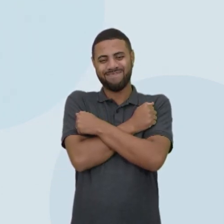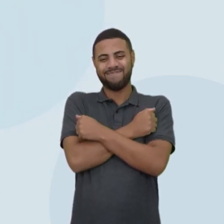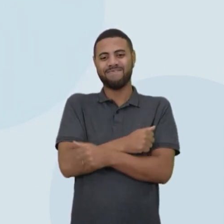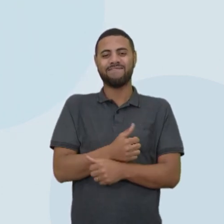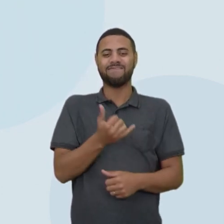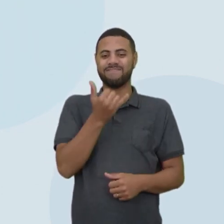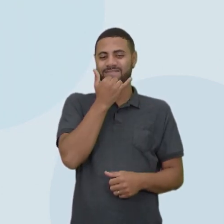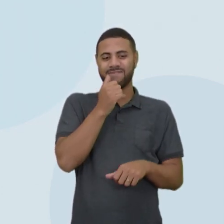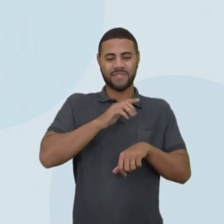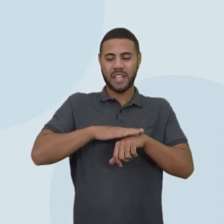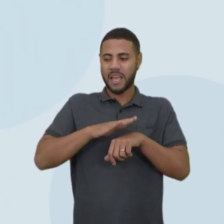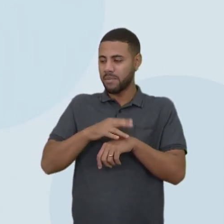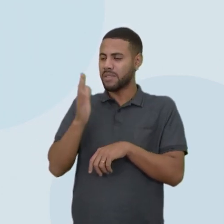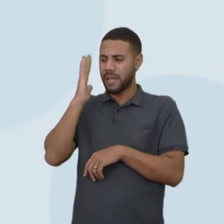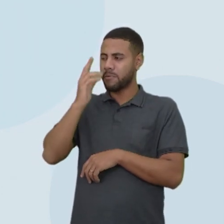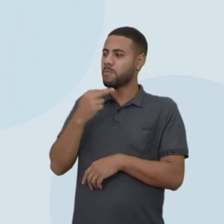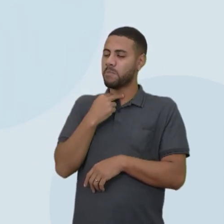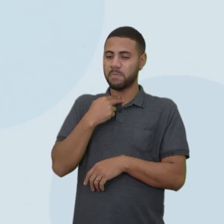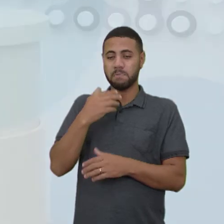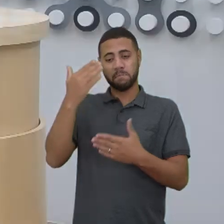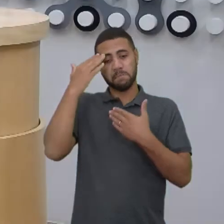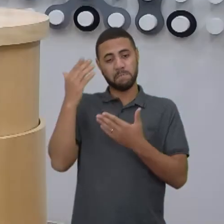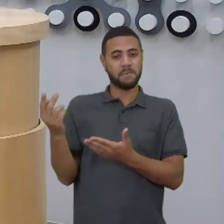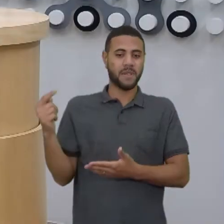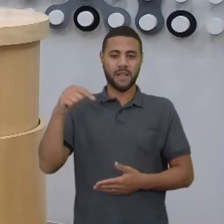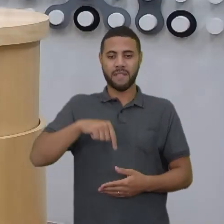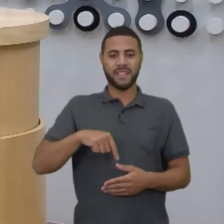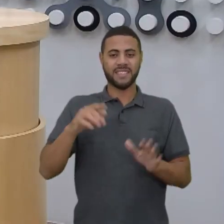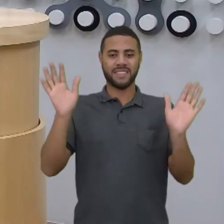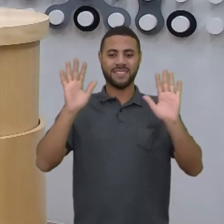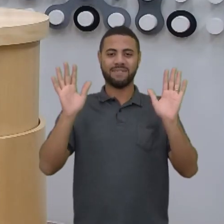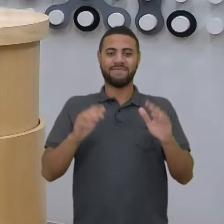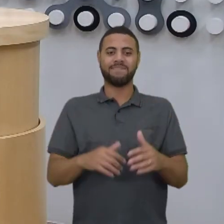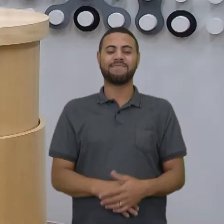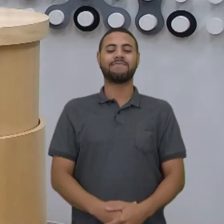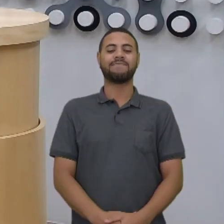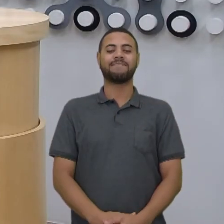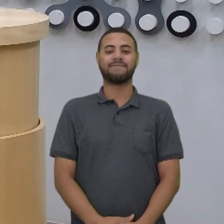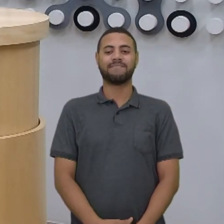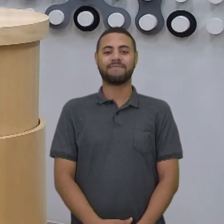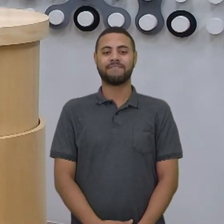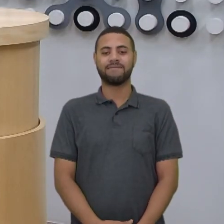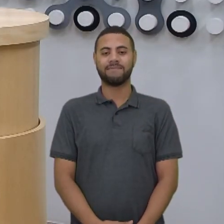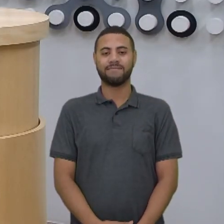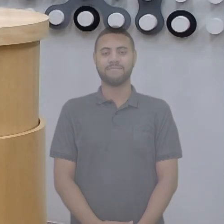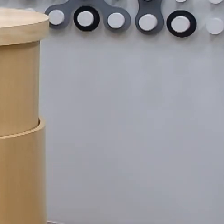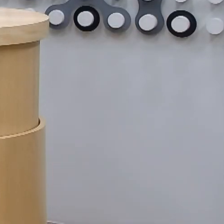tempinho na agenda. A professora Mara é concorrida, tá certo? Muito obrigado, tchau, tchau. Valeu, gente. falou.